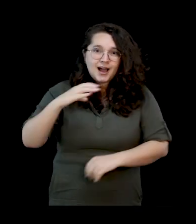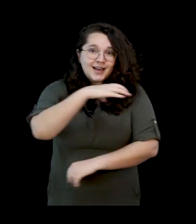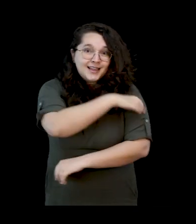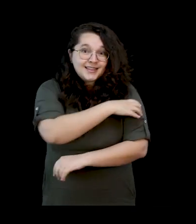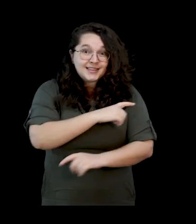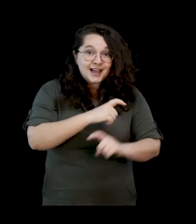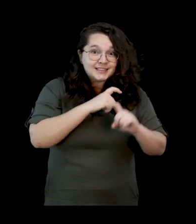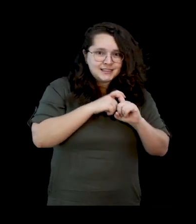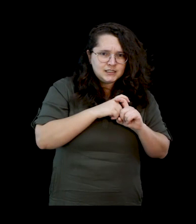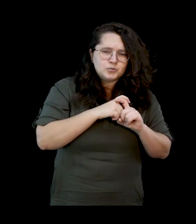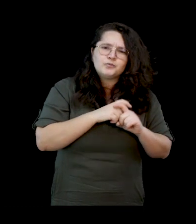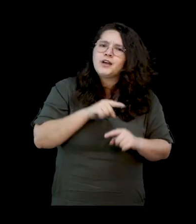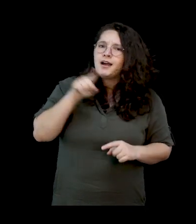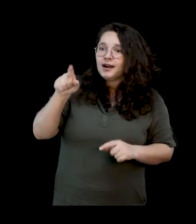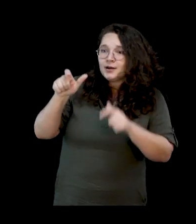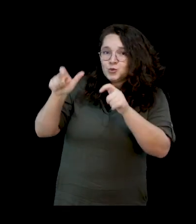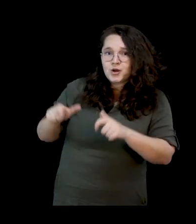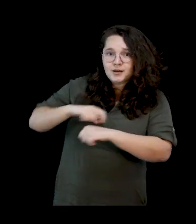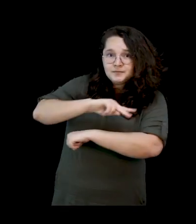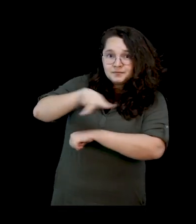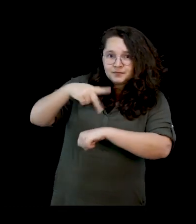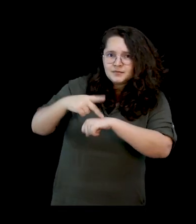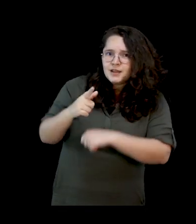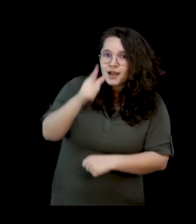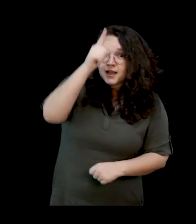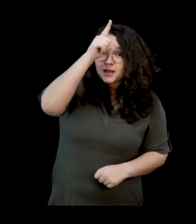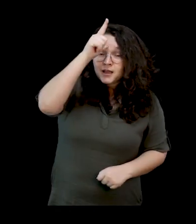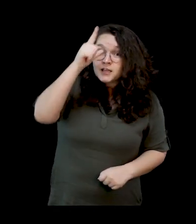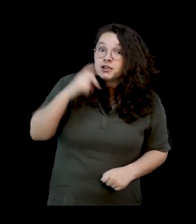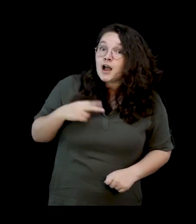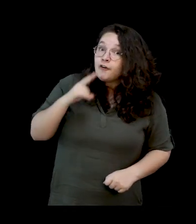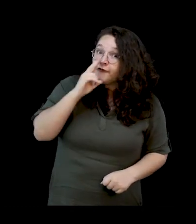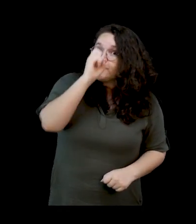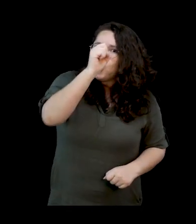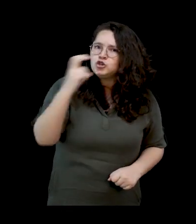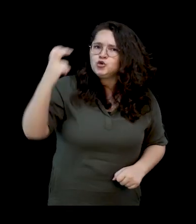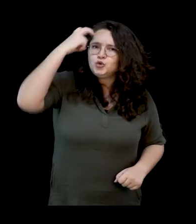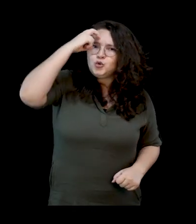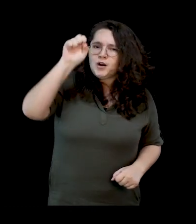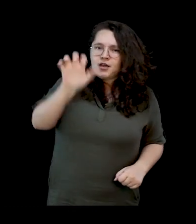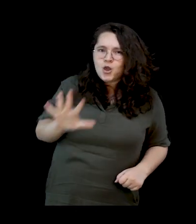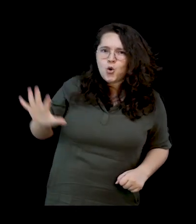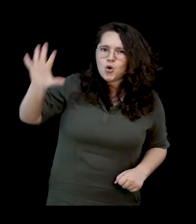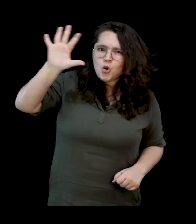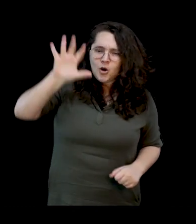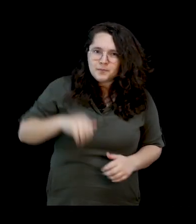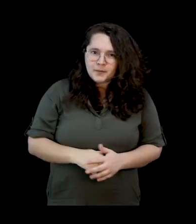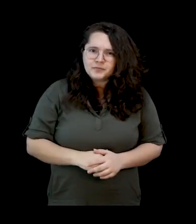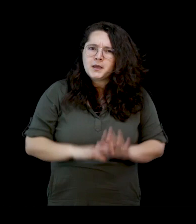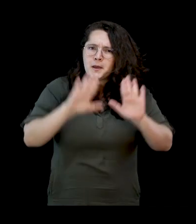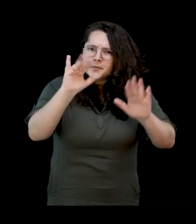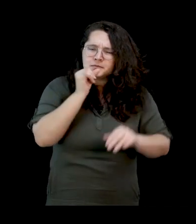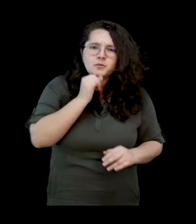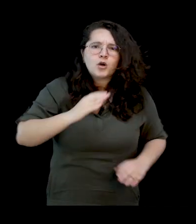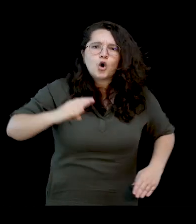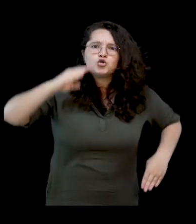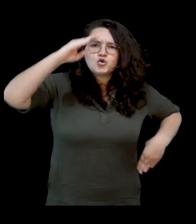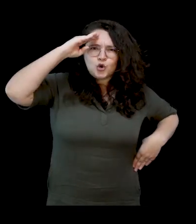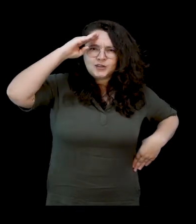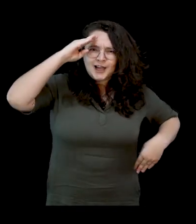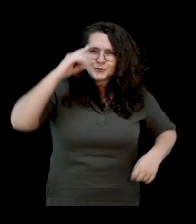o país com a cultura mais forte na Europa naquele momento, mais densa, como é que os oficiais e